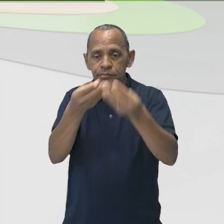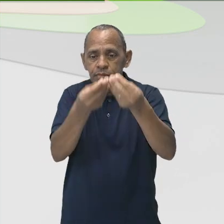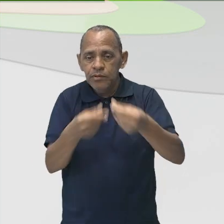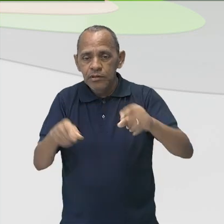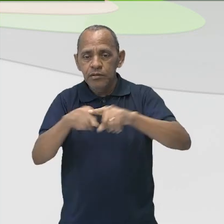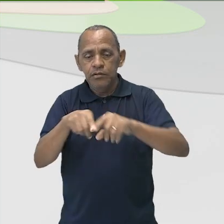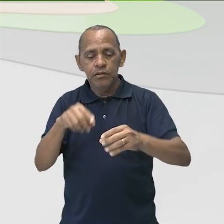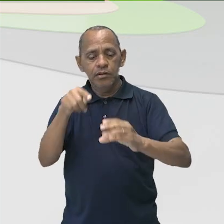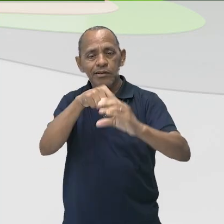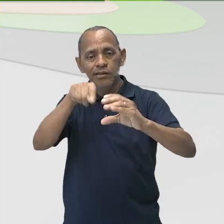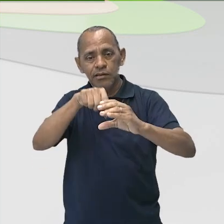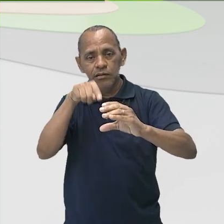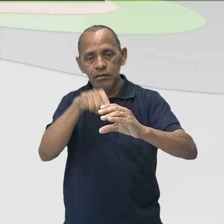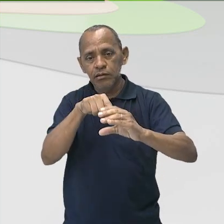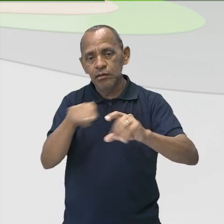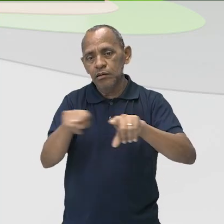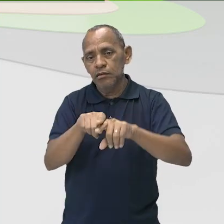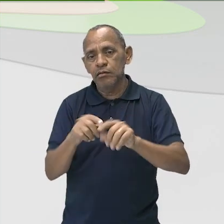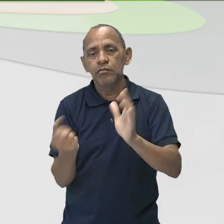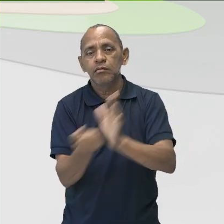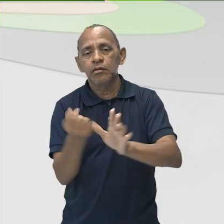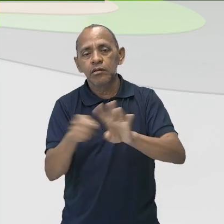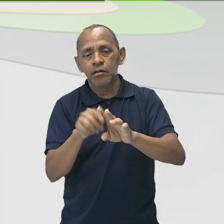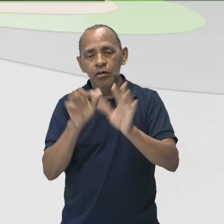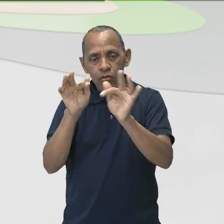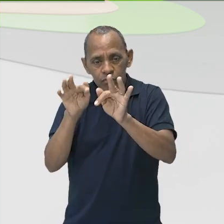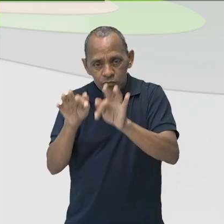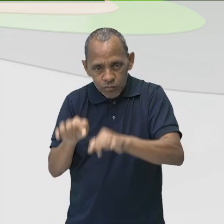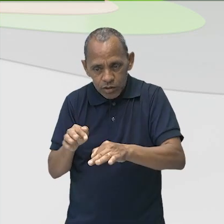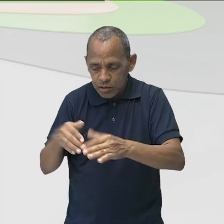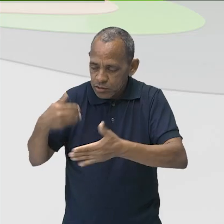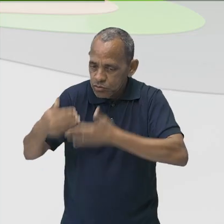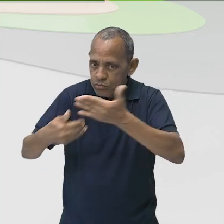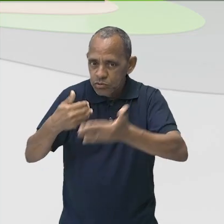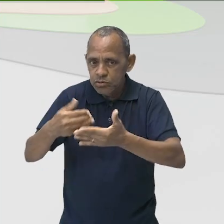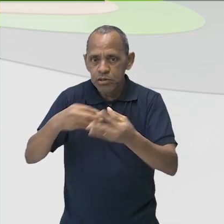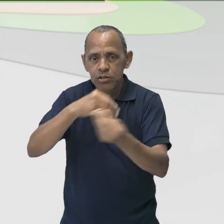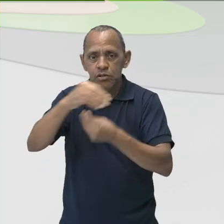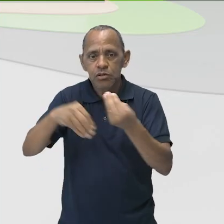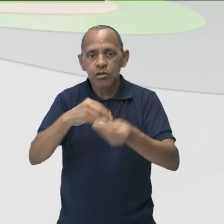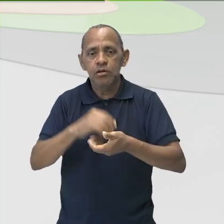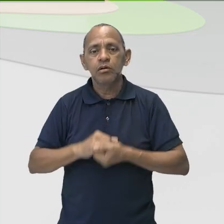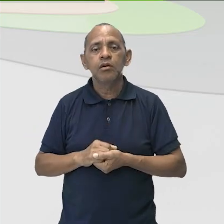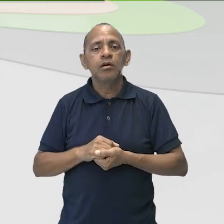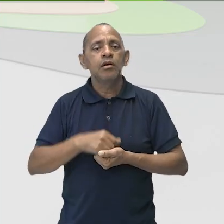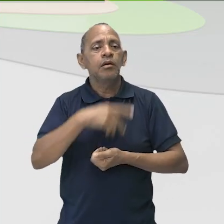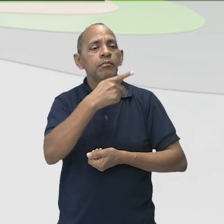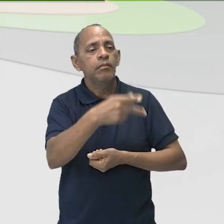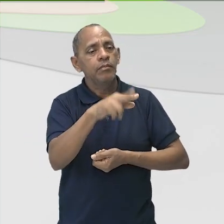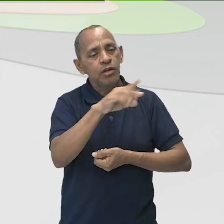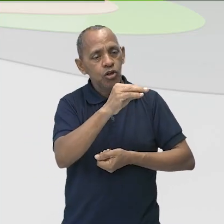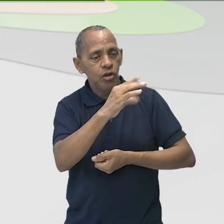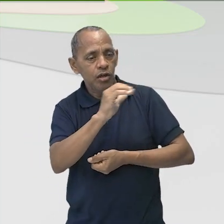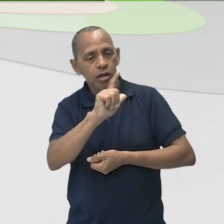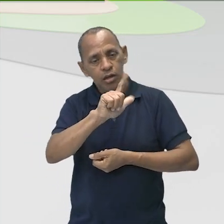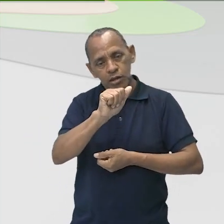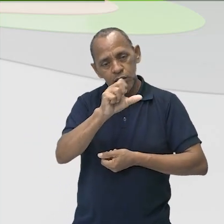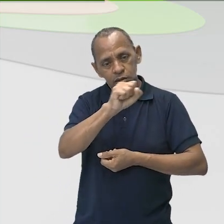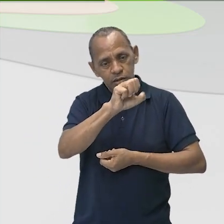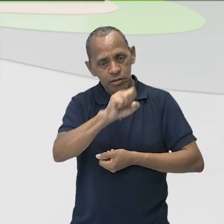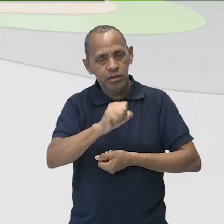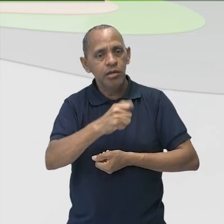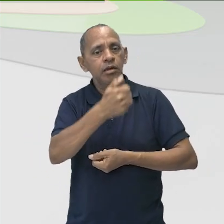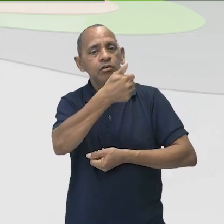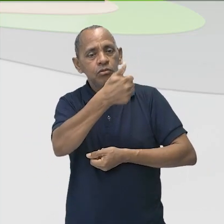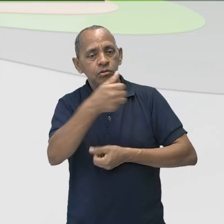envoltório nuclear e o desaparecimento do núcleo, marcando assim o final da prófase 1 dentro da